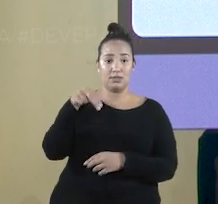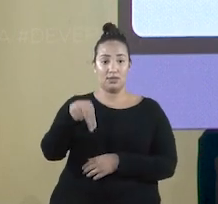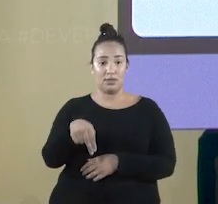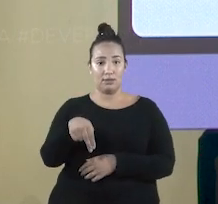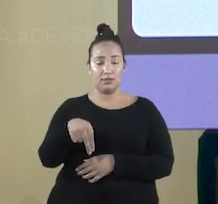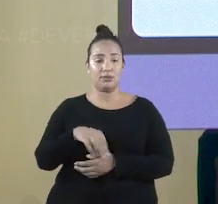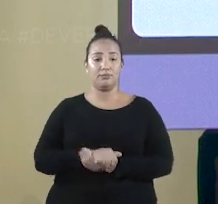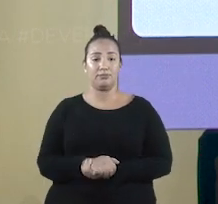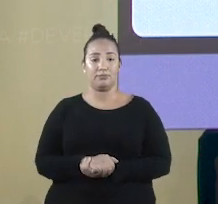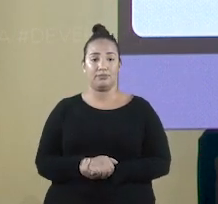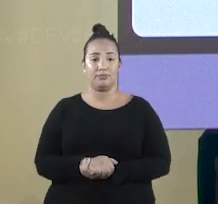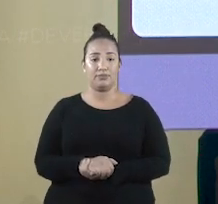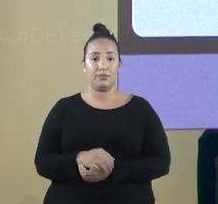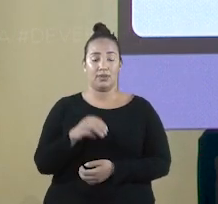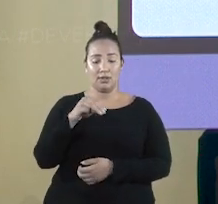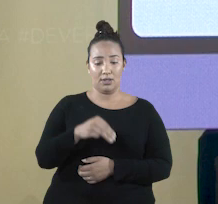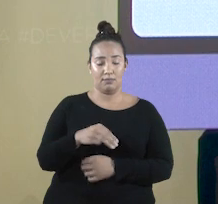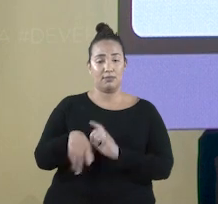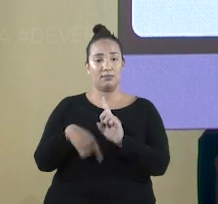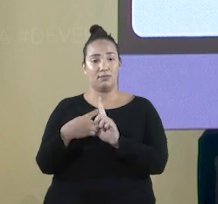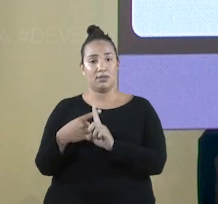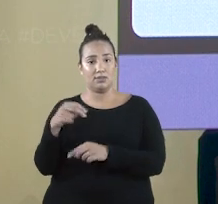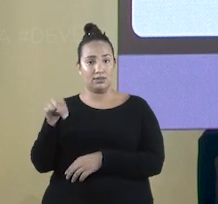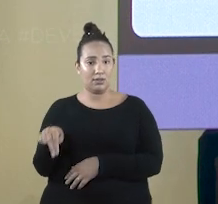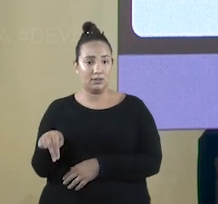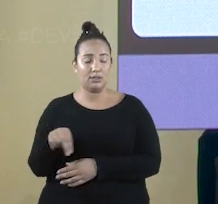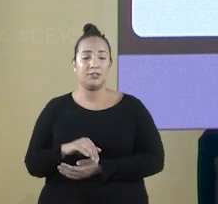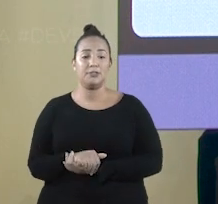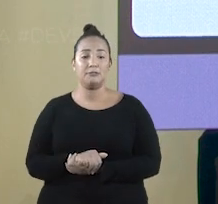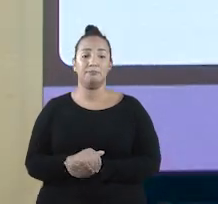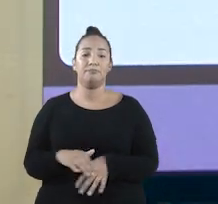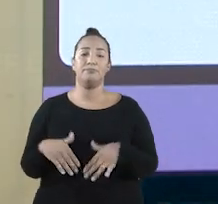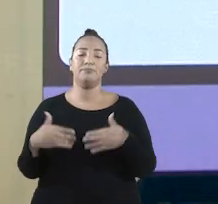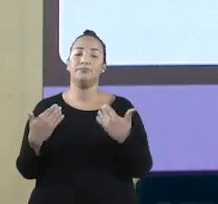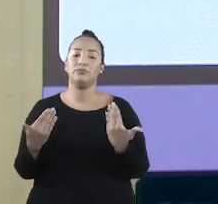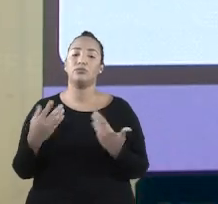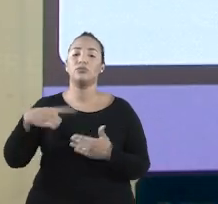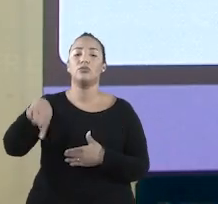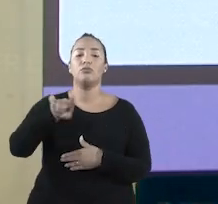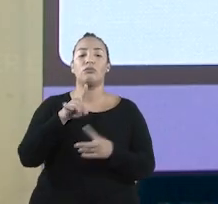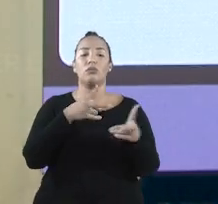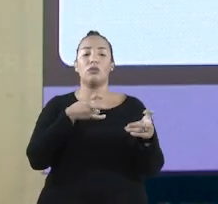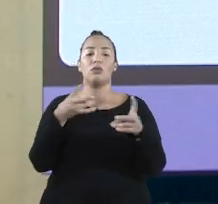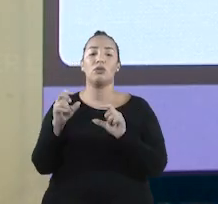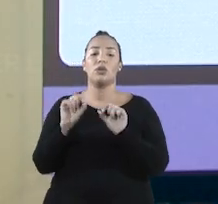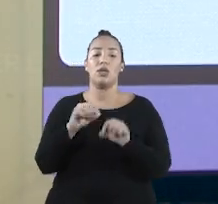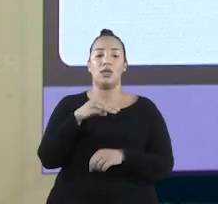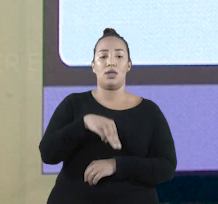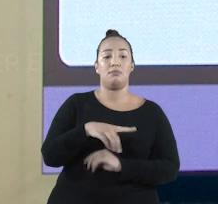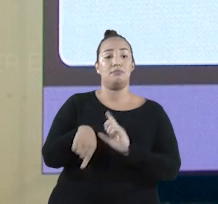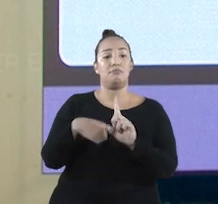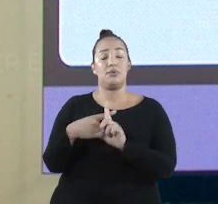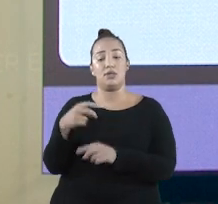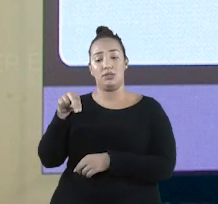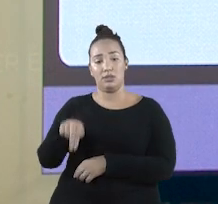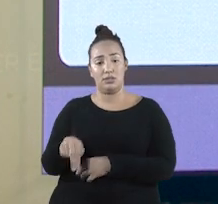o N. M mais N, ok? Podemos observar que M mais N